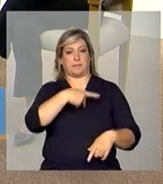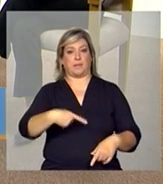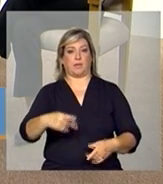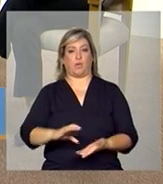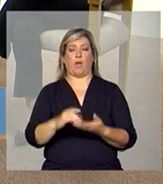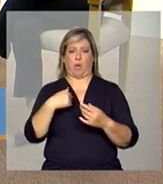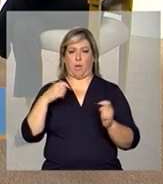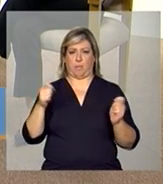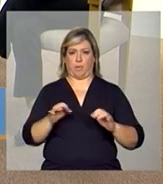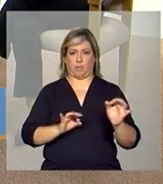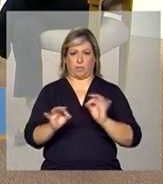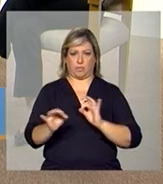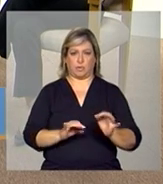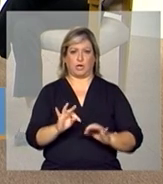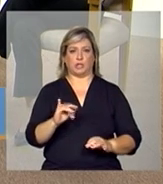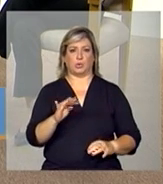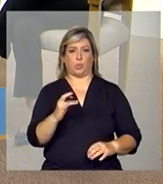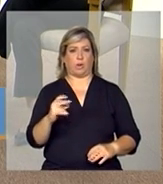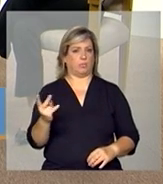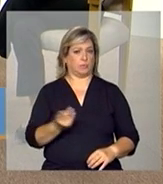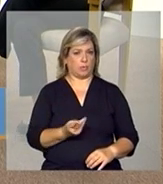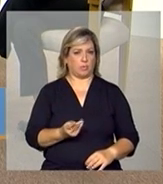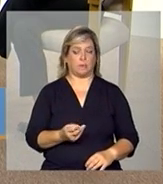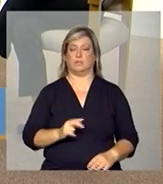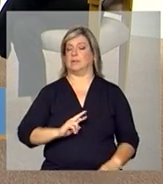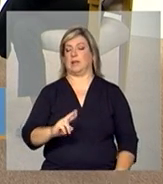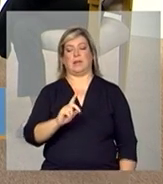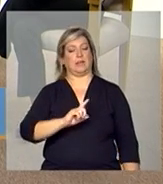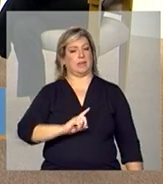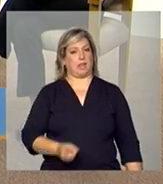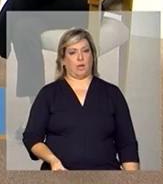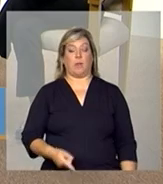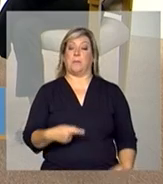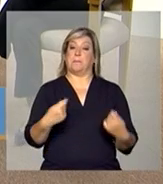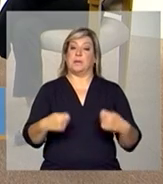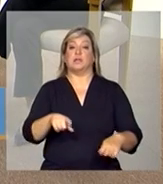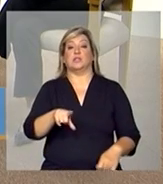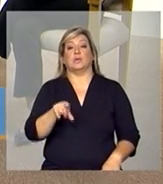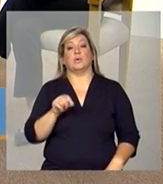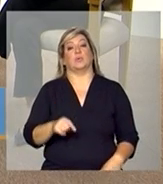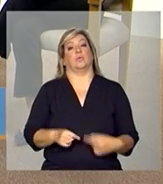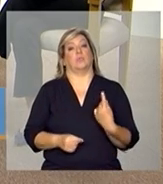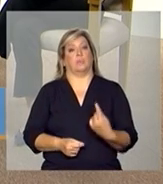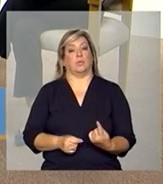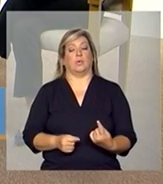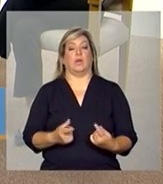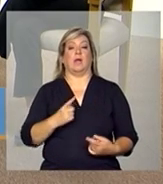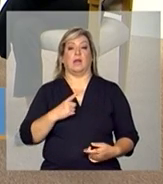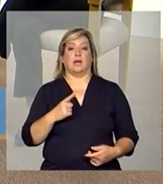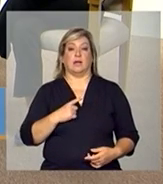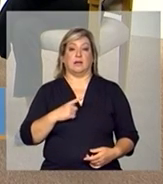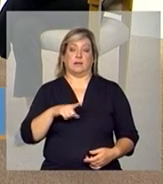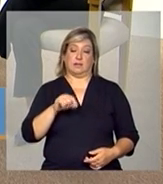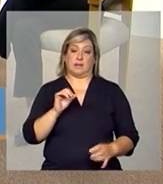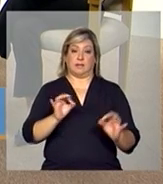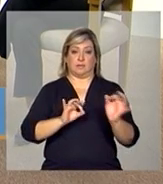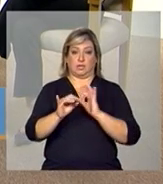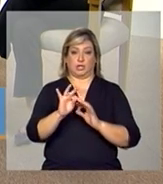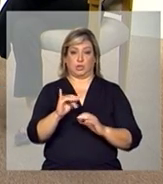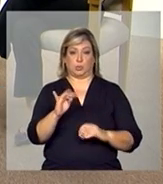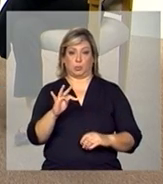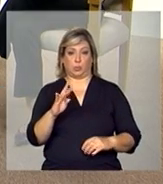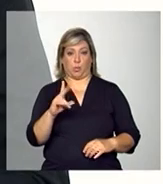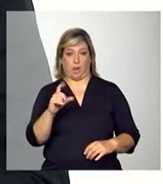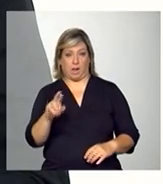administrador titular dos dois não ele vai ter que optar vai optar pela opção de administrador titular do